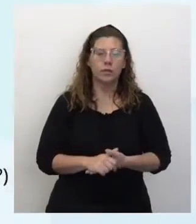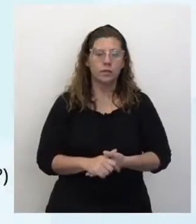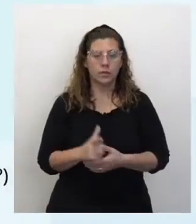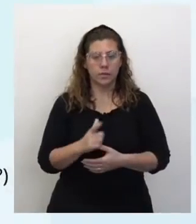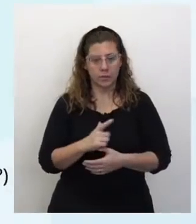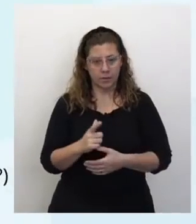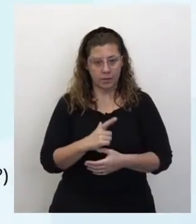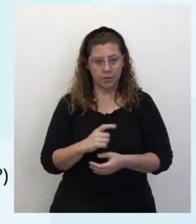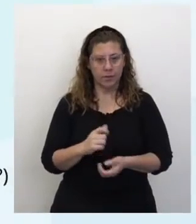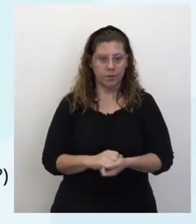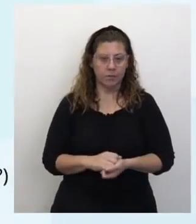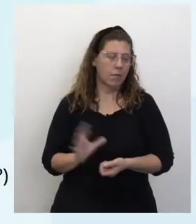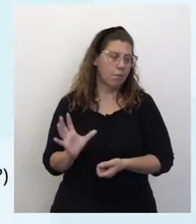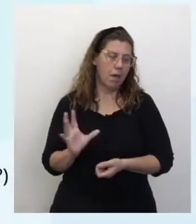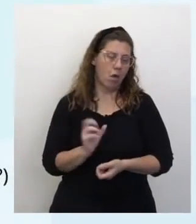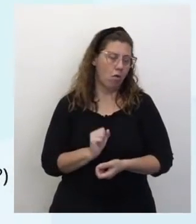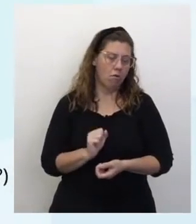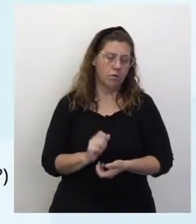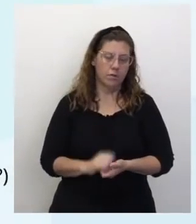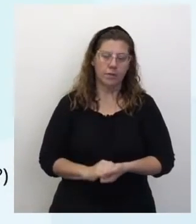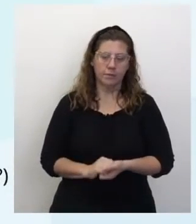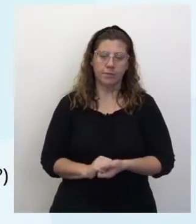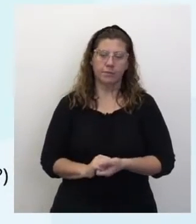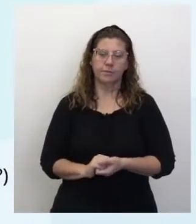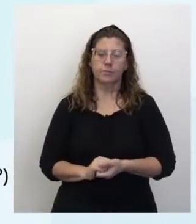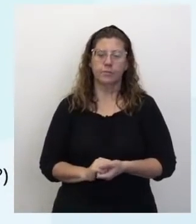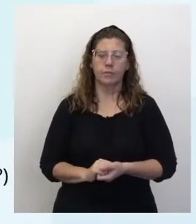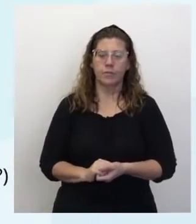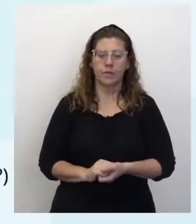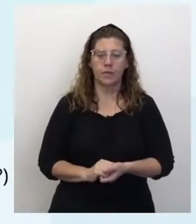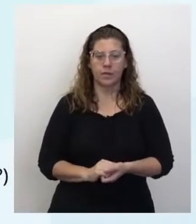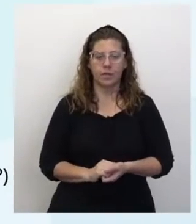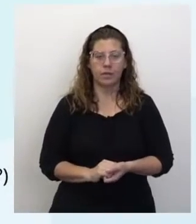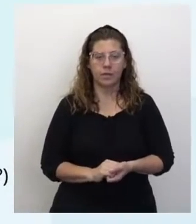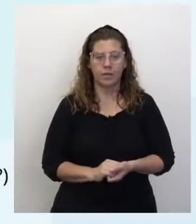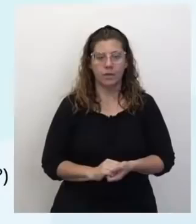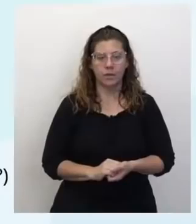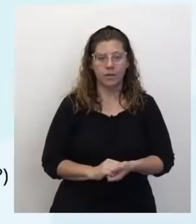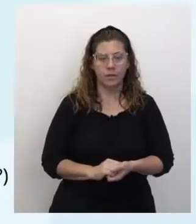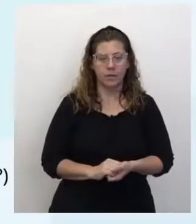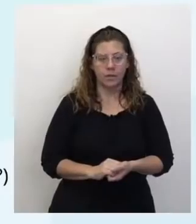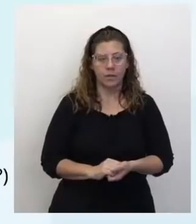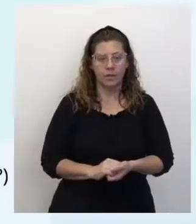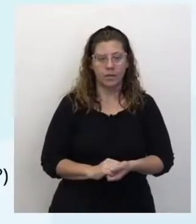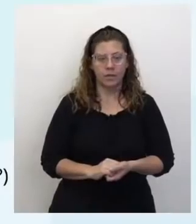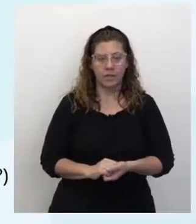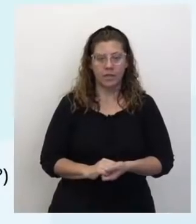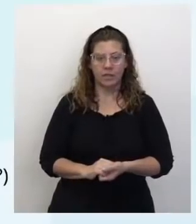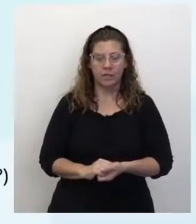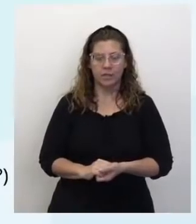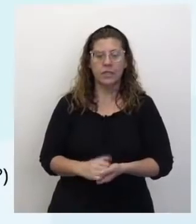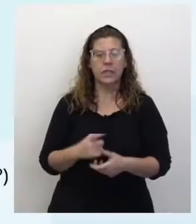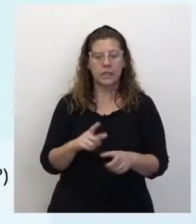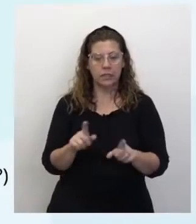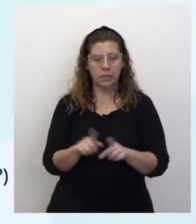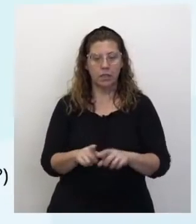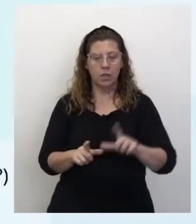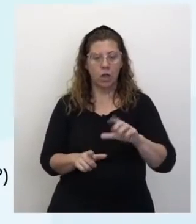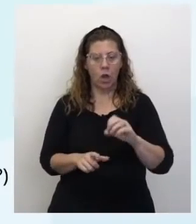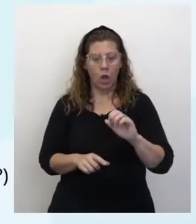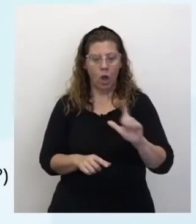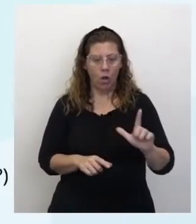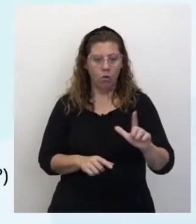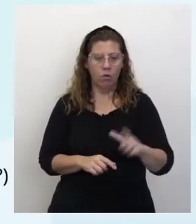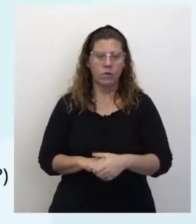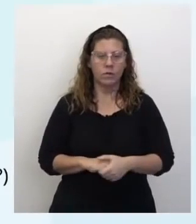que está em espanhol, né? Me gusta. Me Gusta, tá em espanhol, tá perdido aqui, que é esse aqui, né? Tá? Temos o LOL, que aí é o